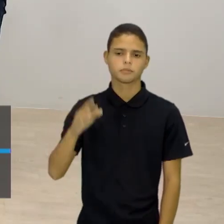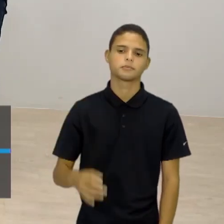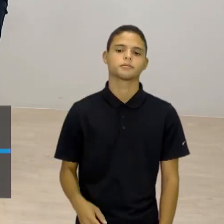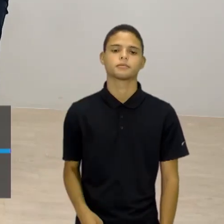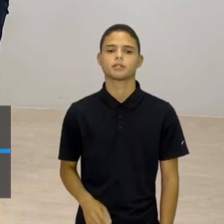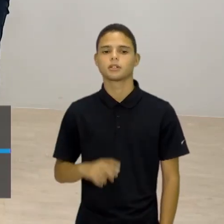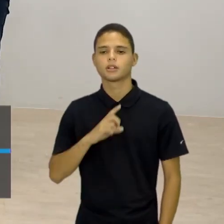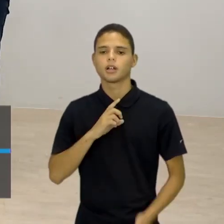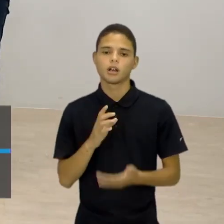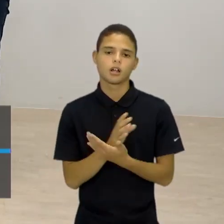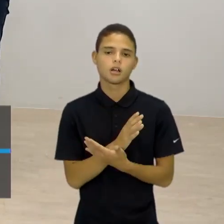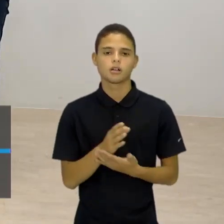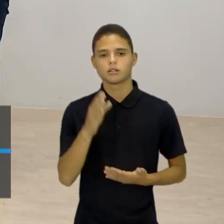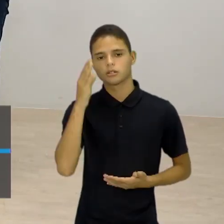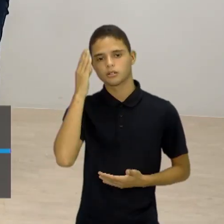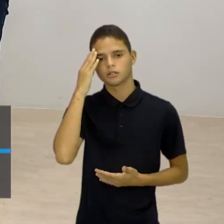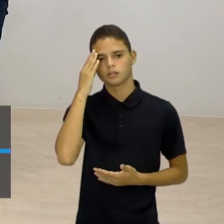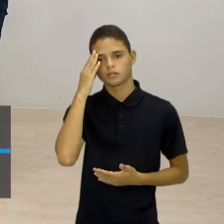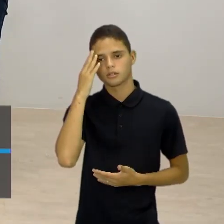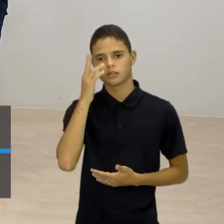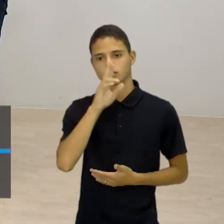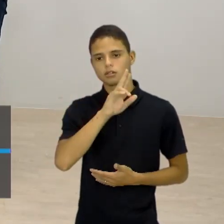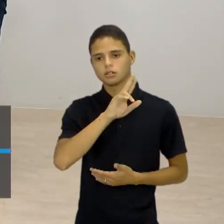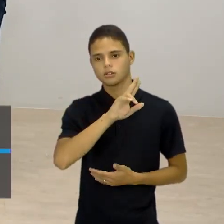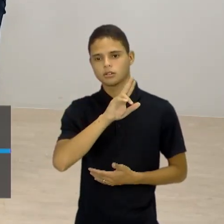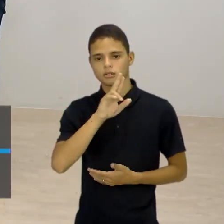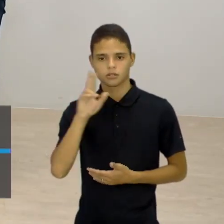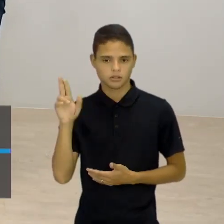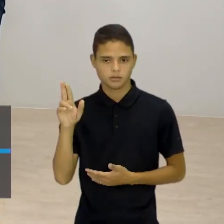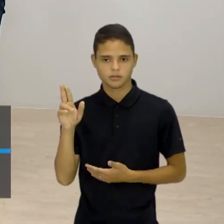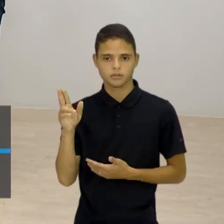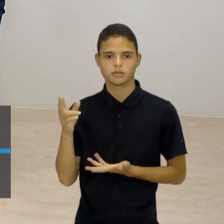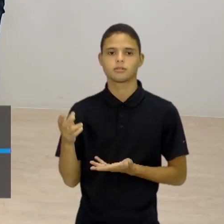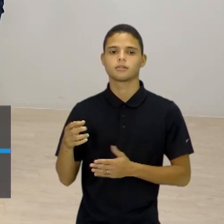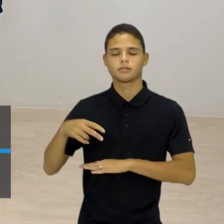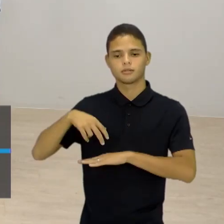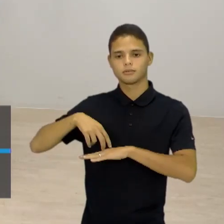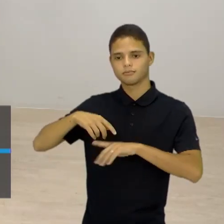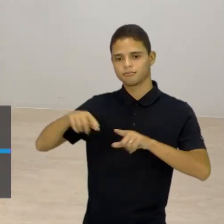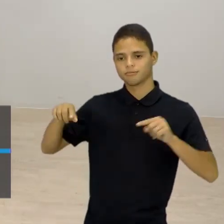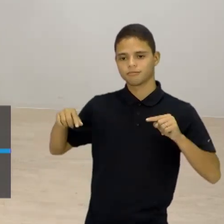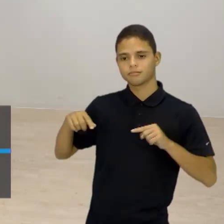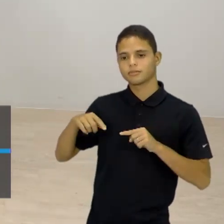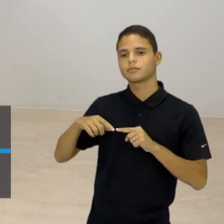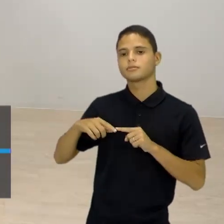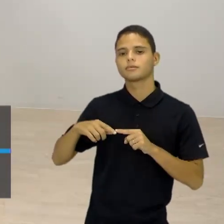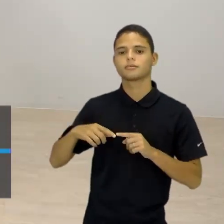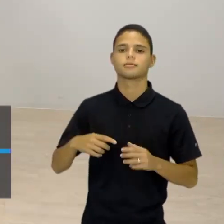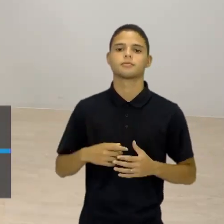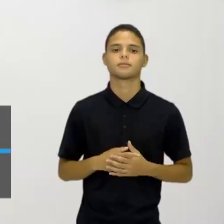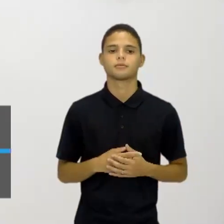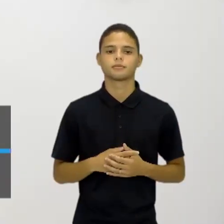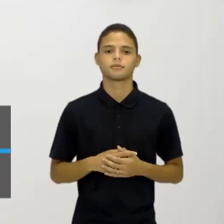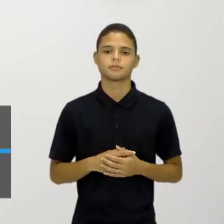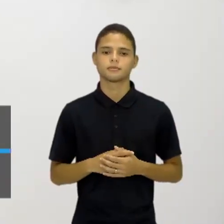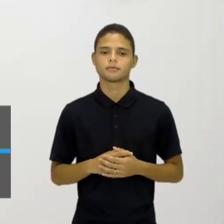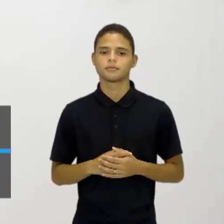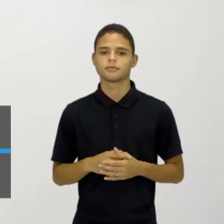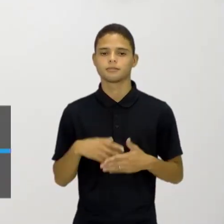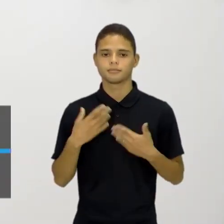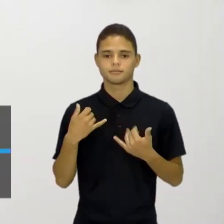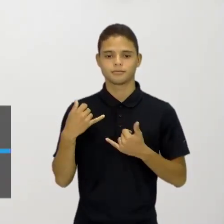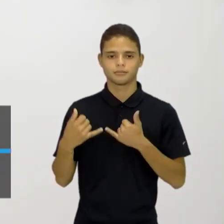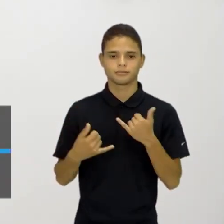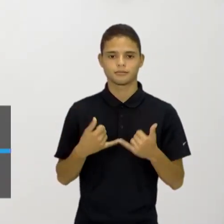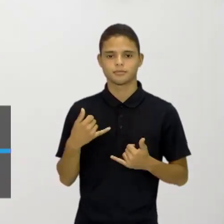tem gente que sabe né Isso daí eu não vou nem citar nomes que estão aqui no estúdio com a gente não né bom é isso é brincadeira